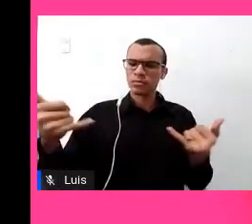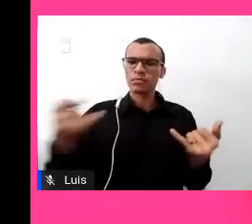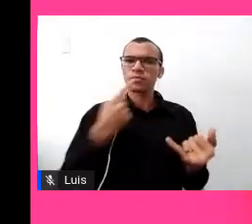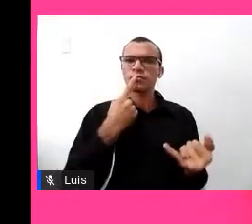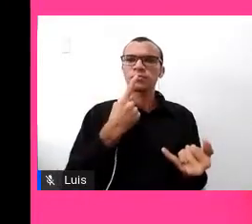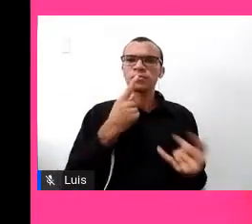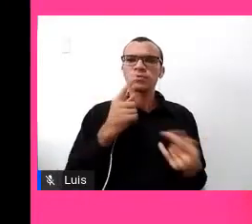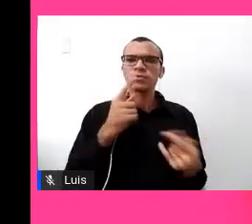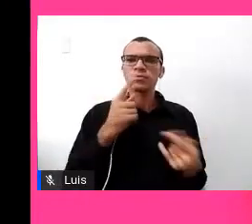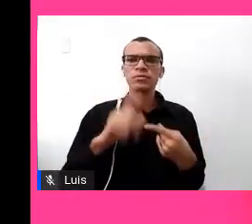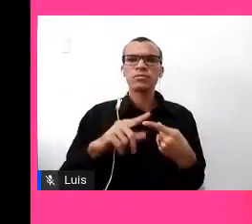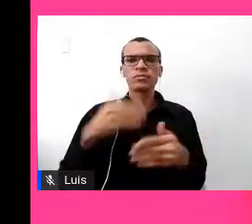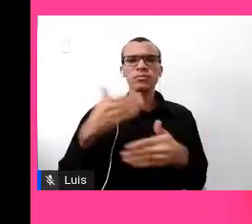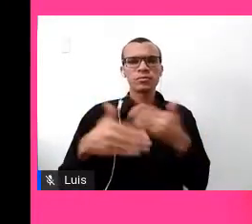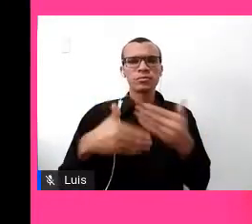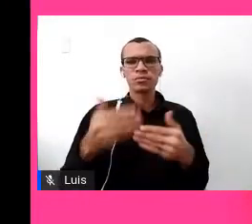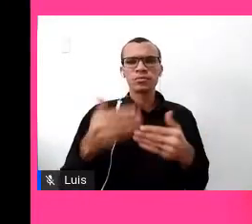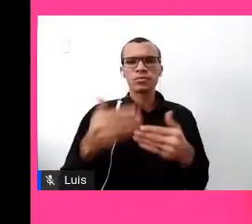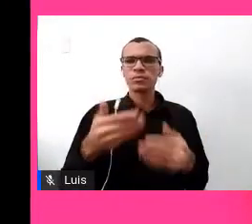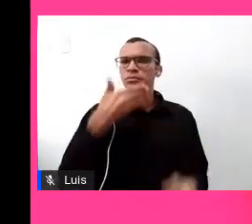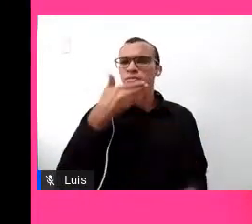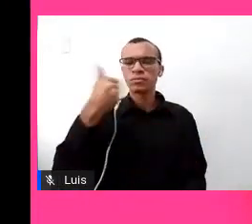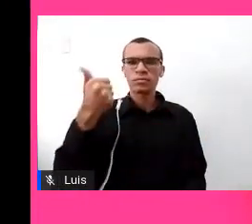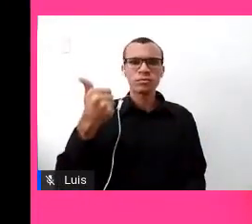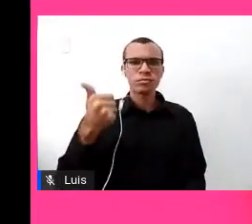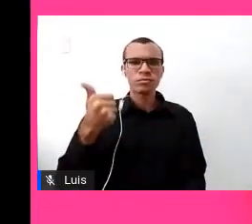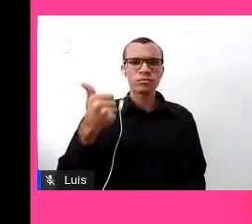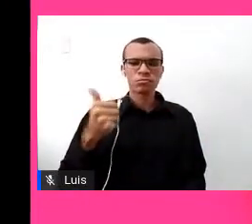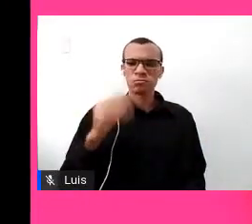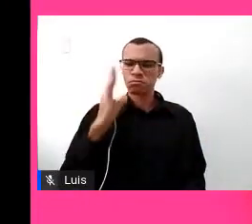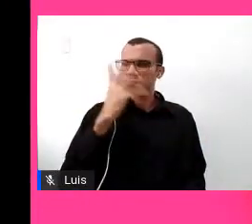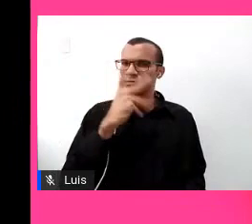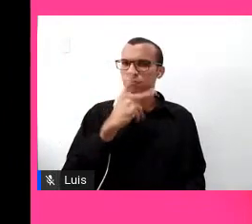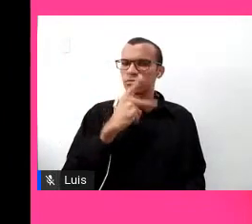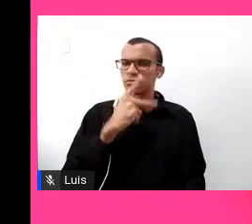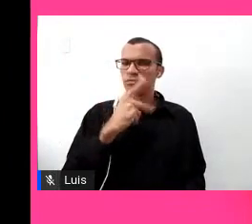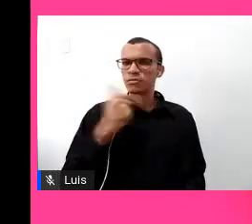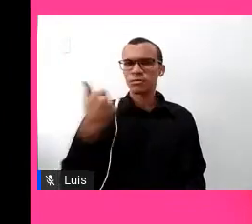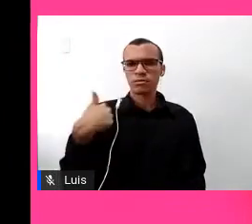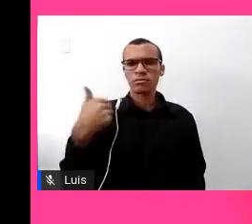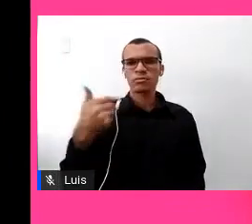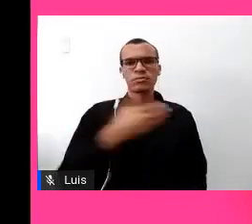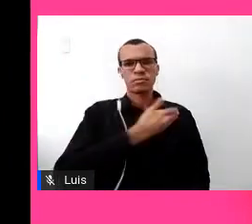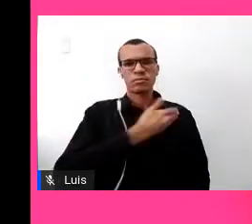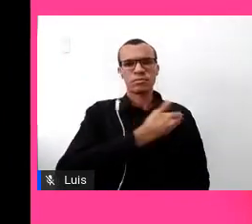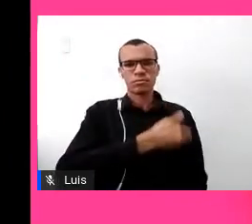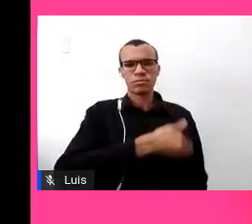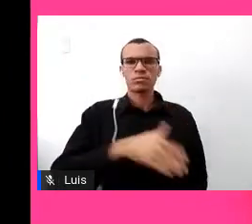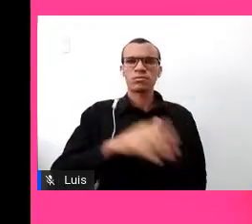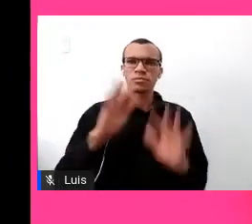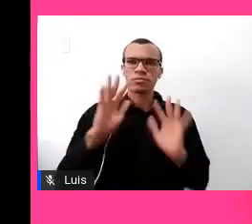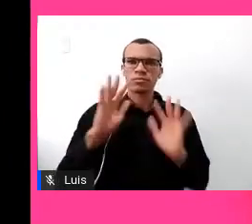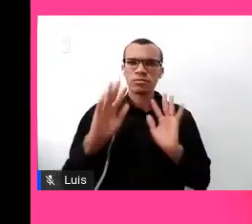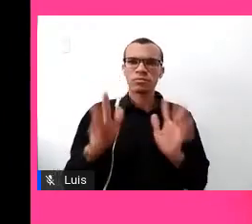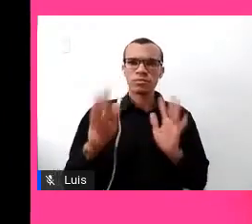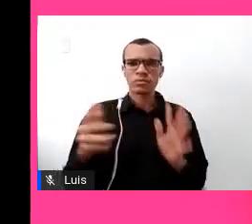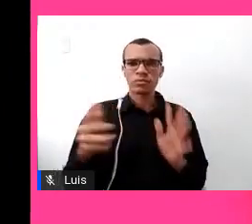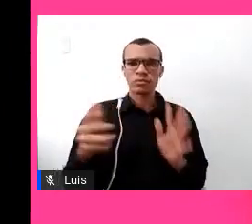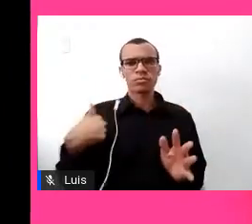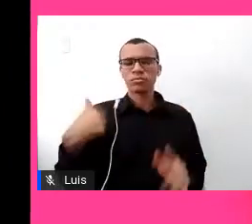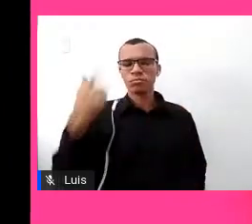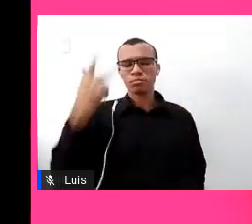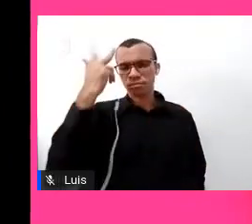acabamento depois. Eu já estou acostumado a fazer isso, então, para mim é bem tranquilo